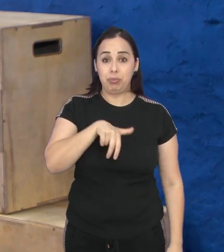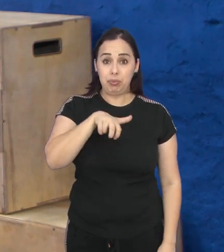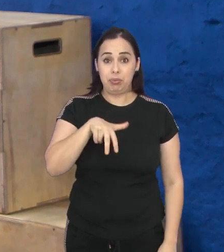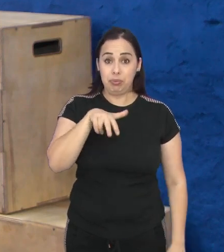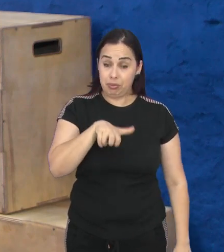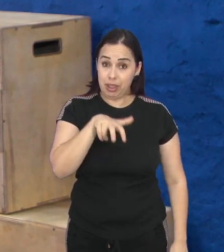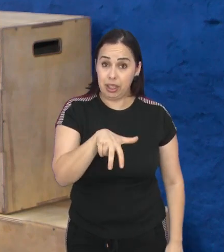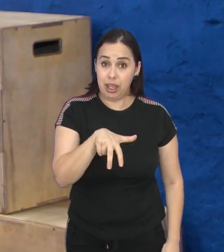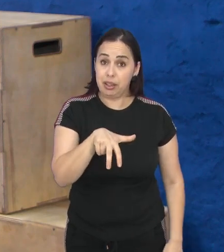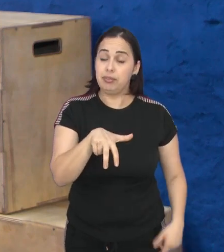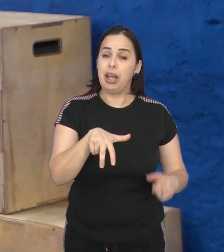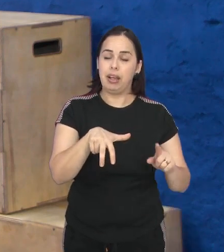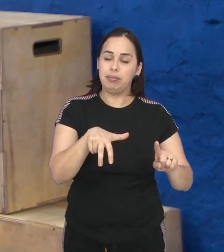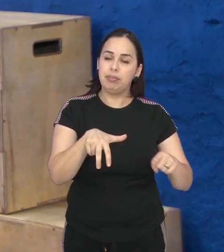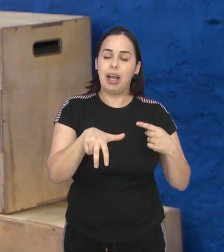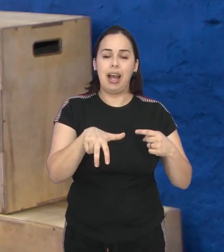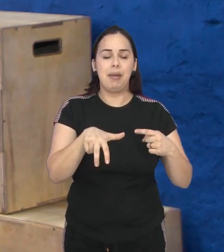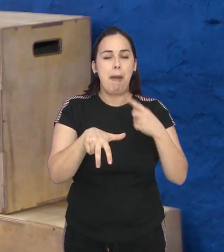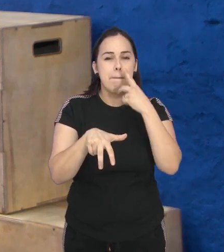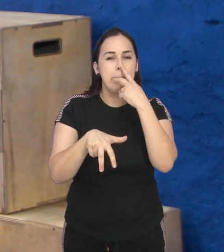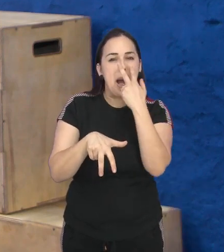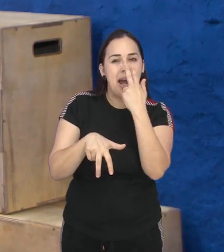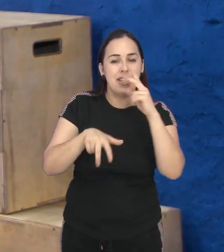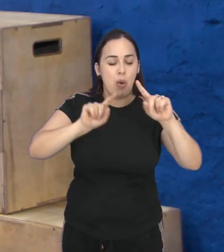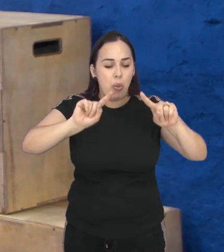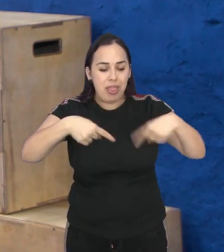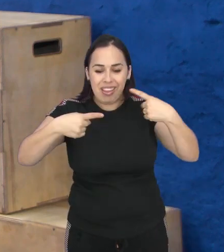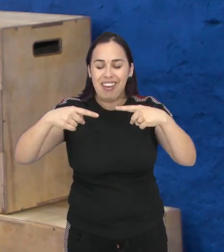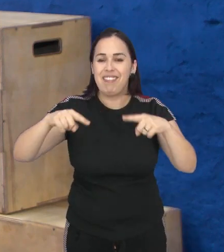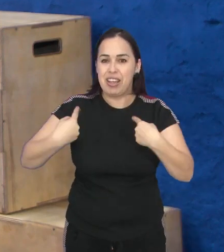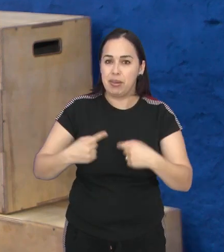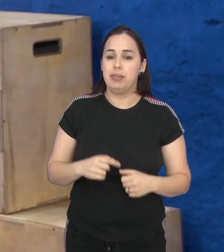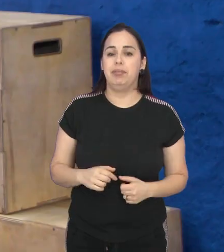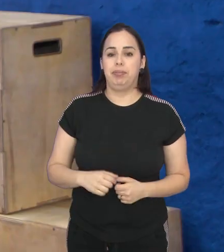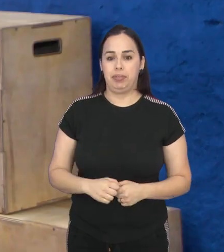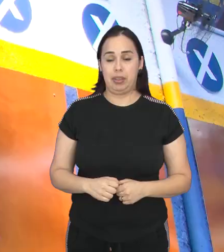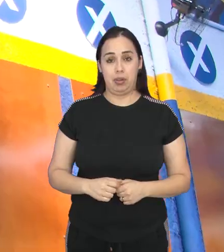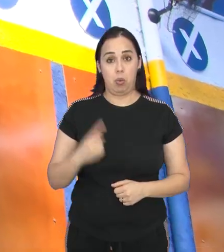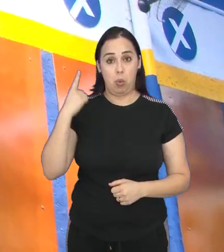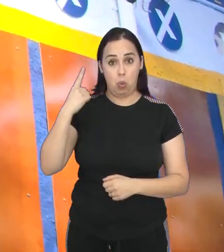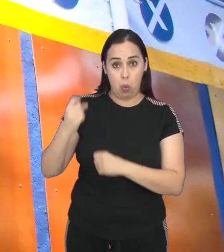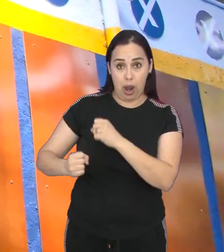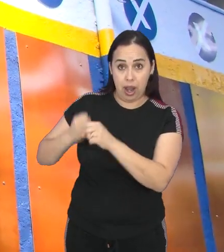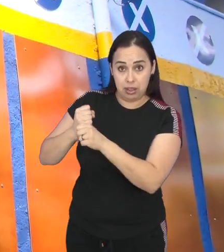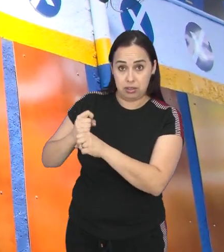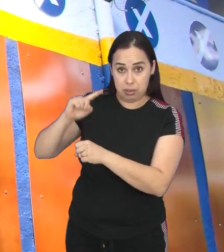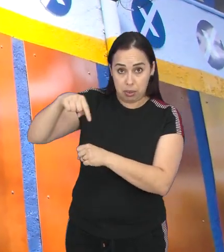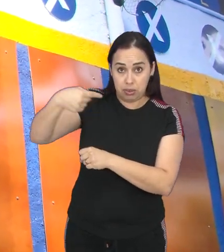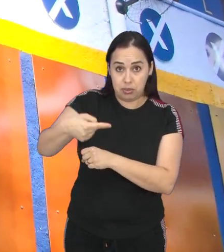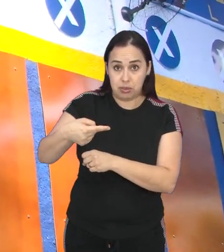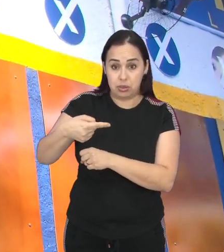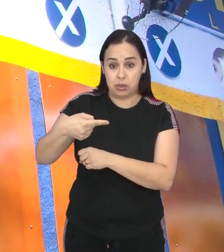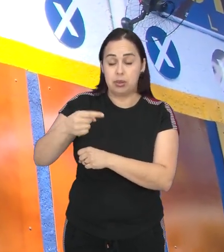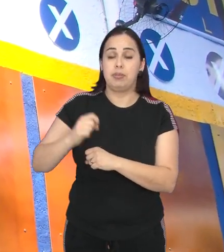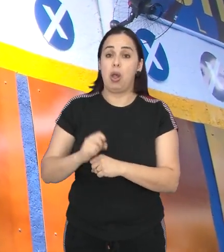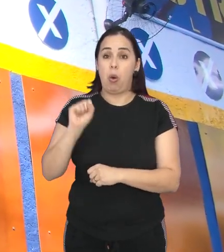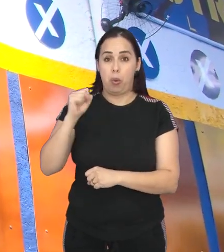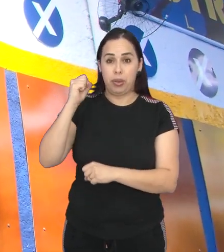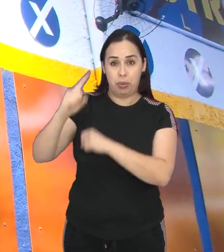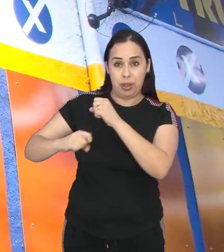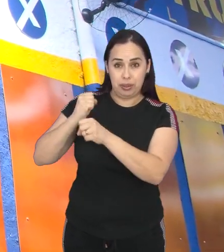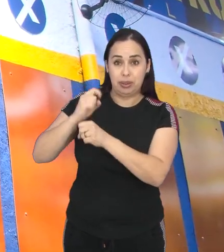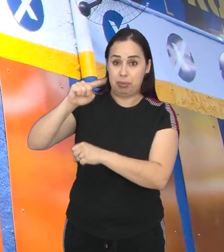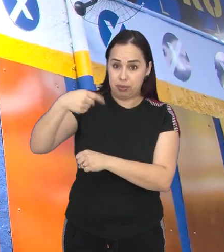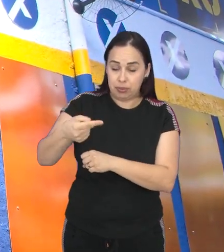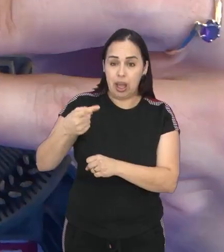comecei a caminhar e com isso comecei já me desafiada mas de anos após o primeiro passo